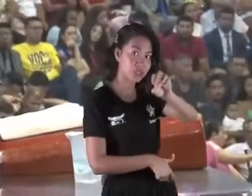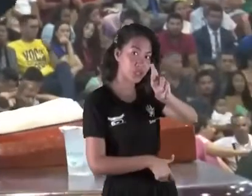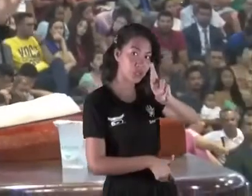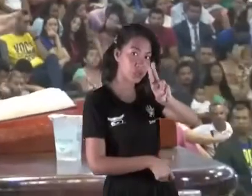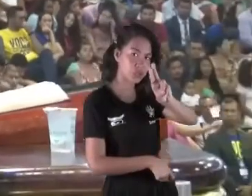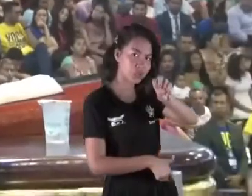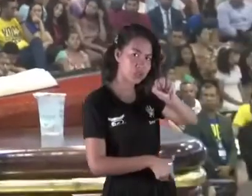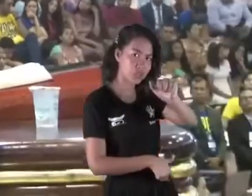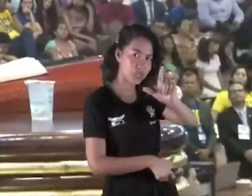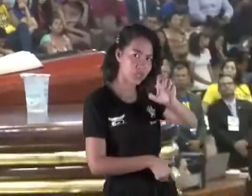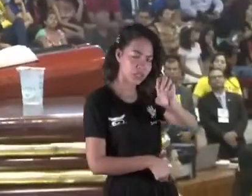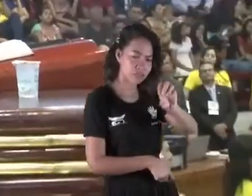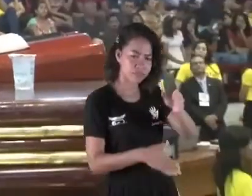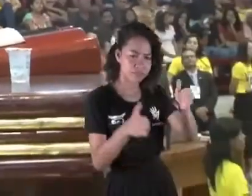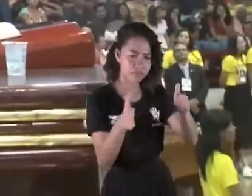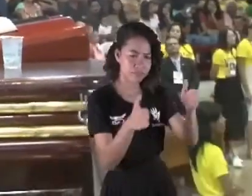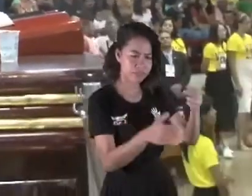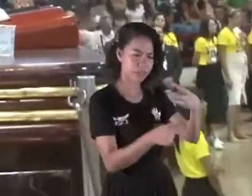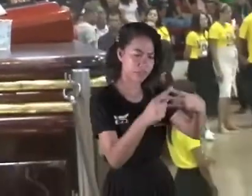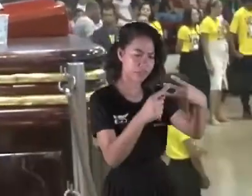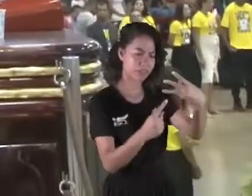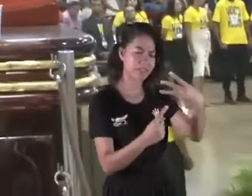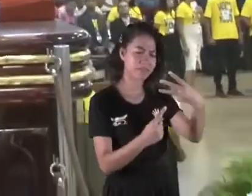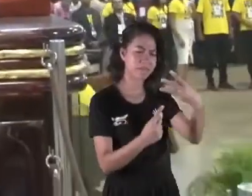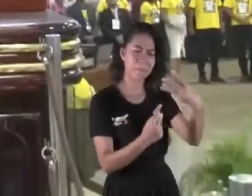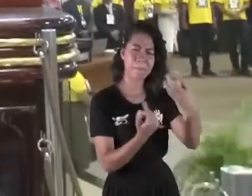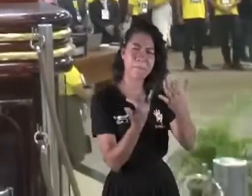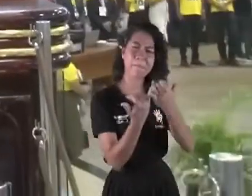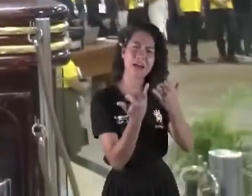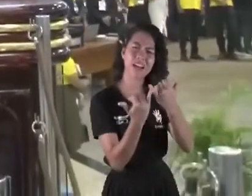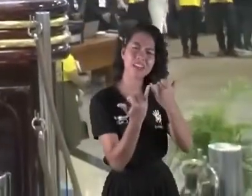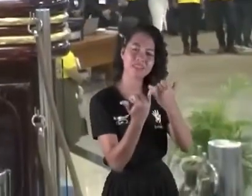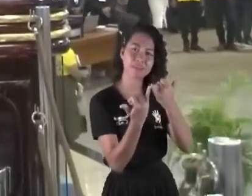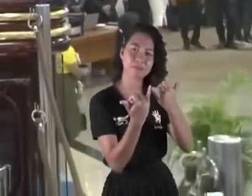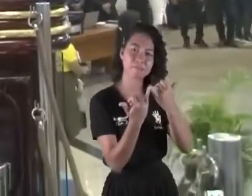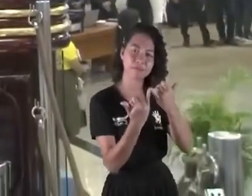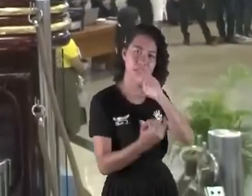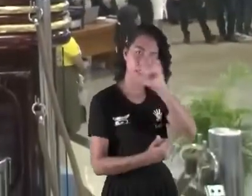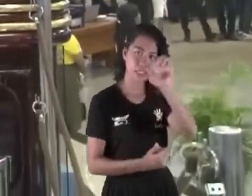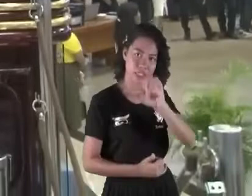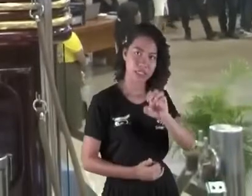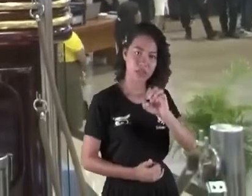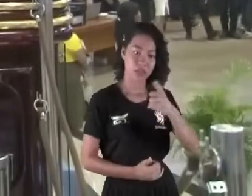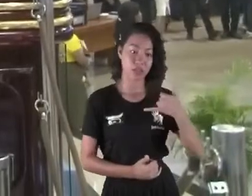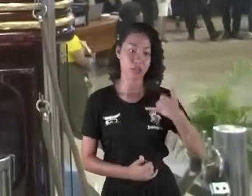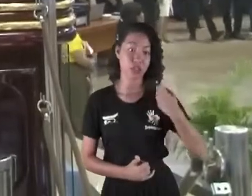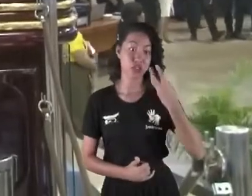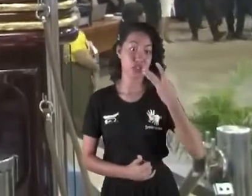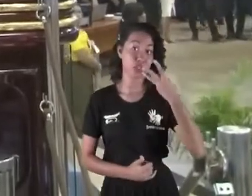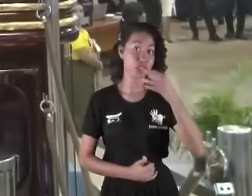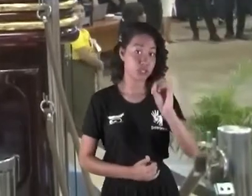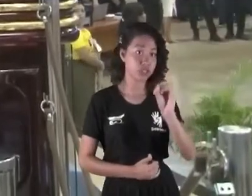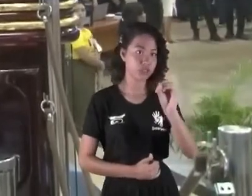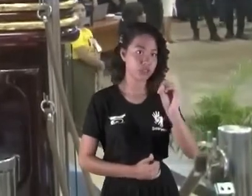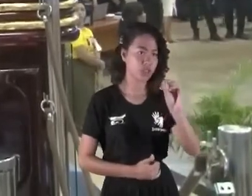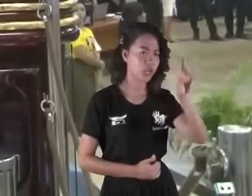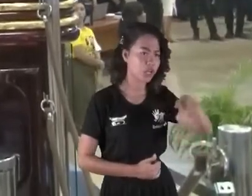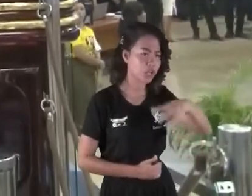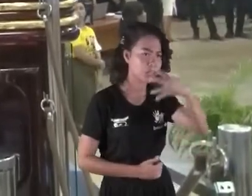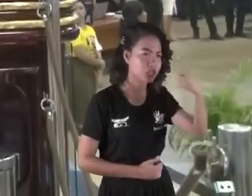três datas coincidem. Ezequiel tinha 30 anos. O calendário